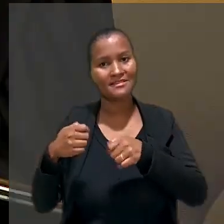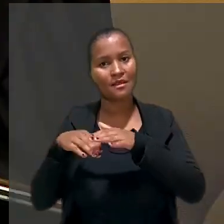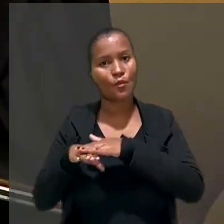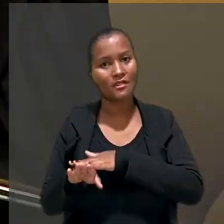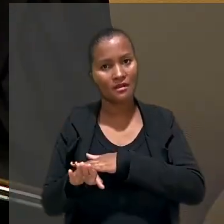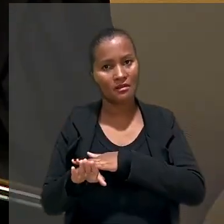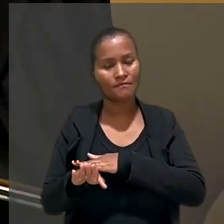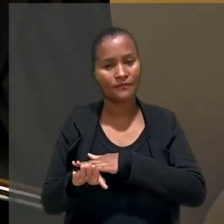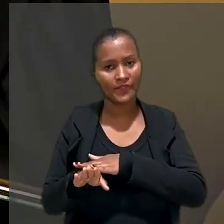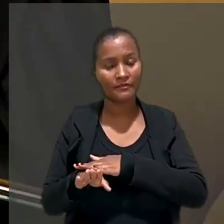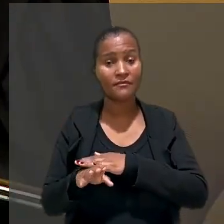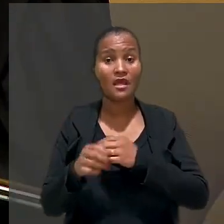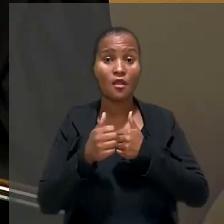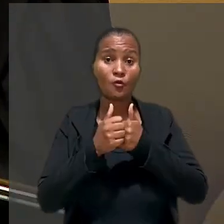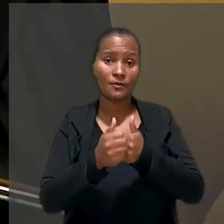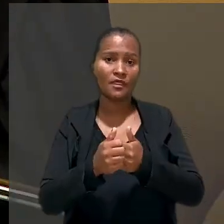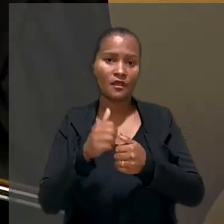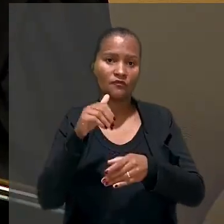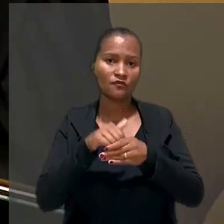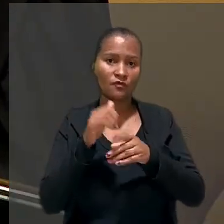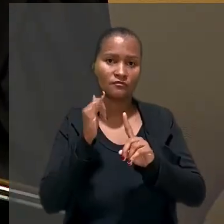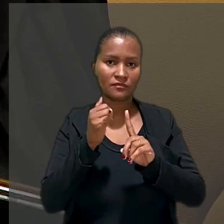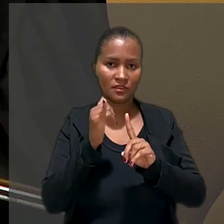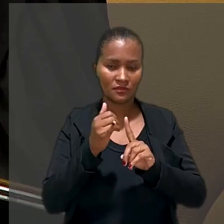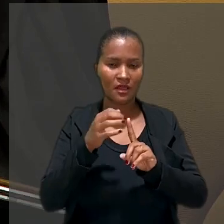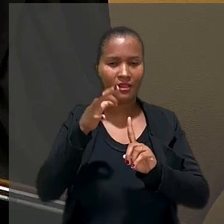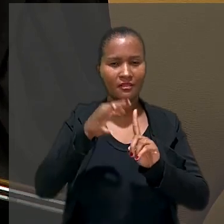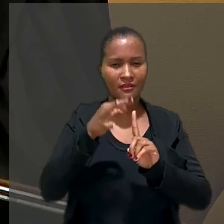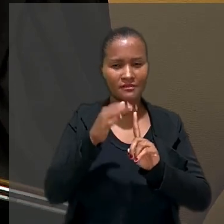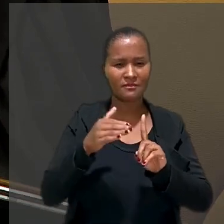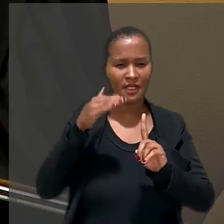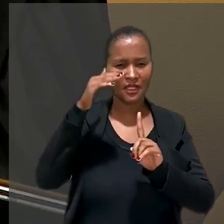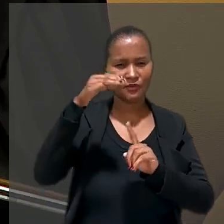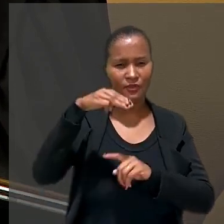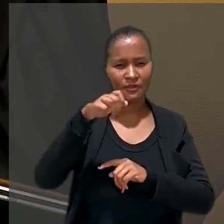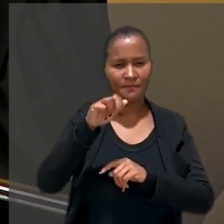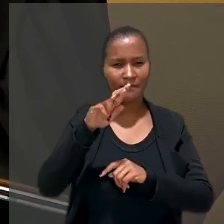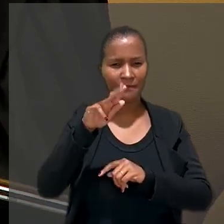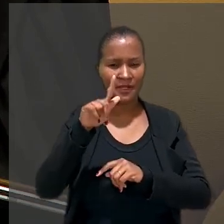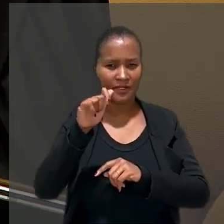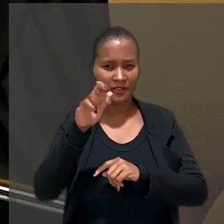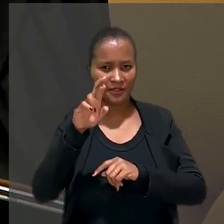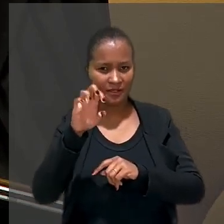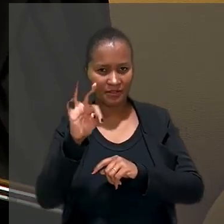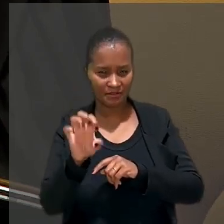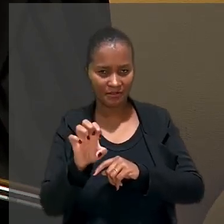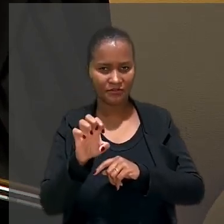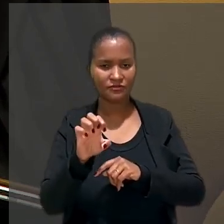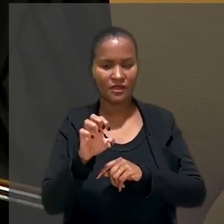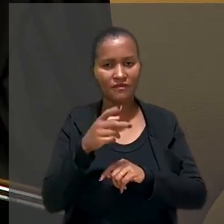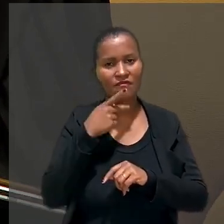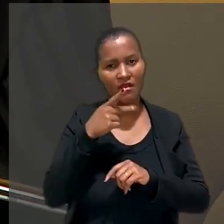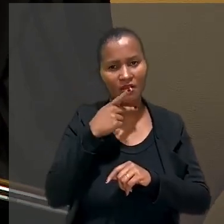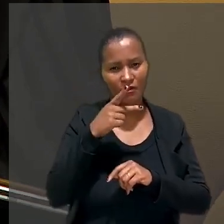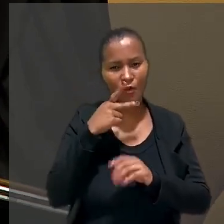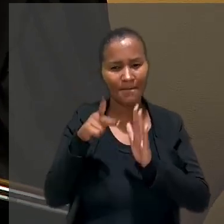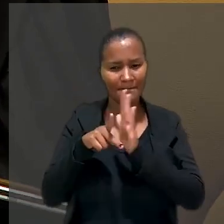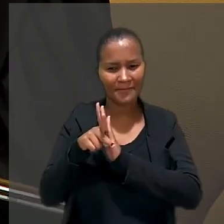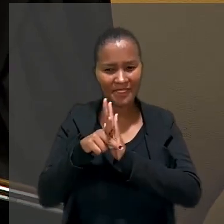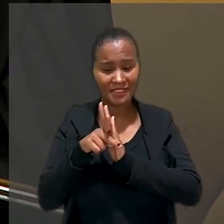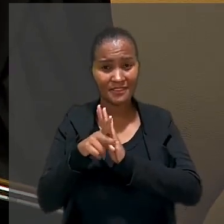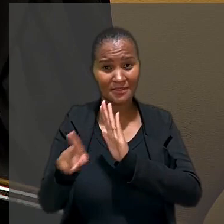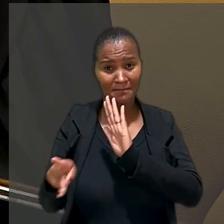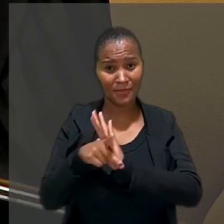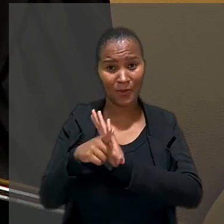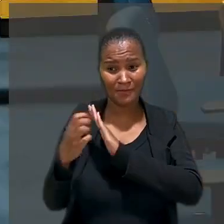empresa. Ao acompanhar o voto da relatora, a desembargadora convocada Margarete Costa destacou que o fato de a perícia ter sido